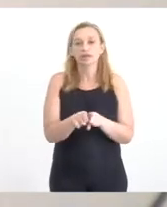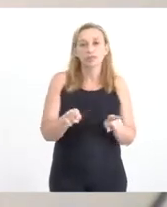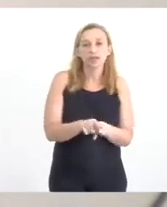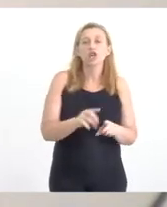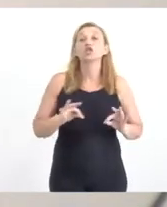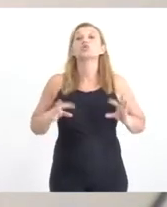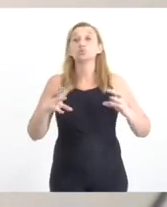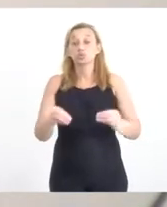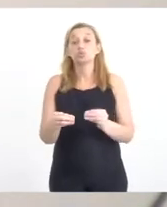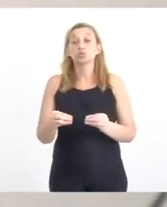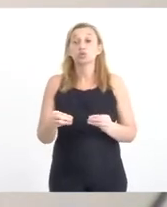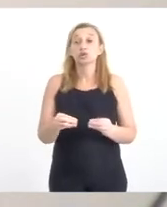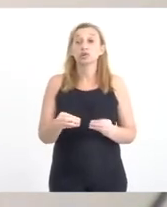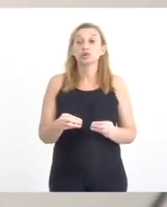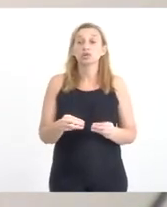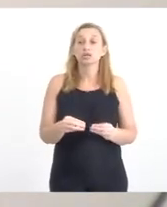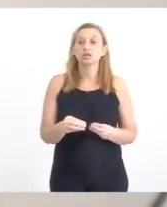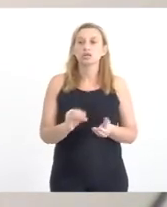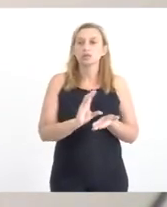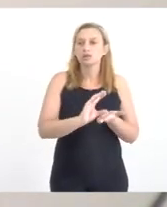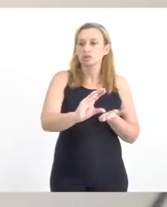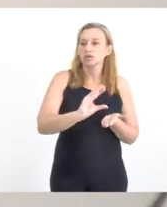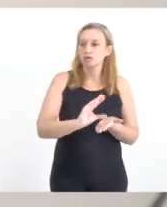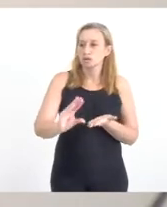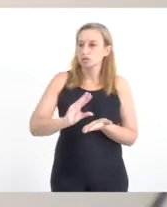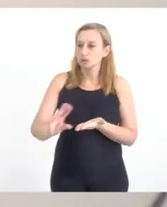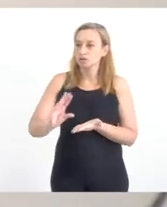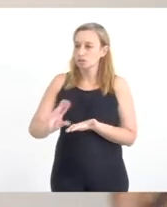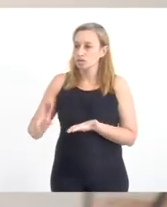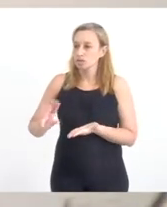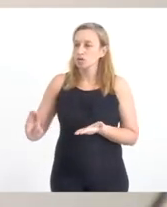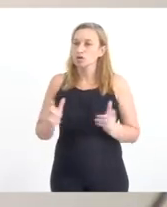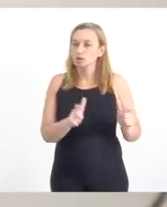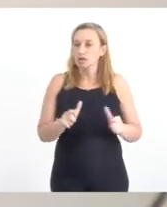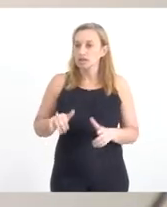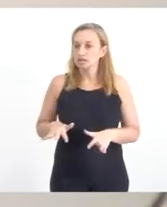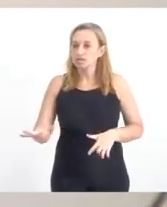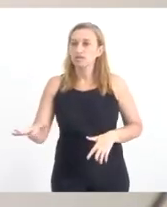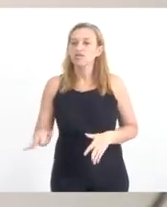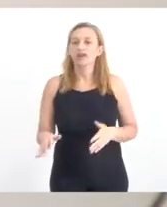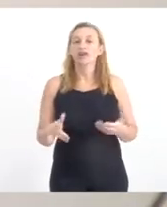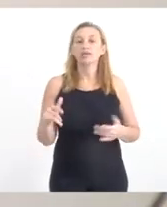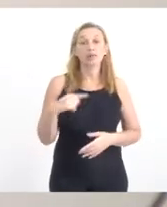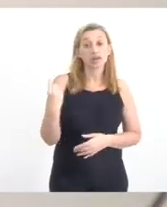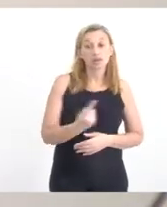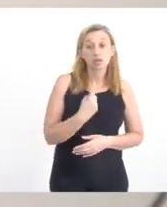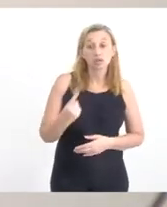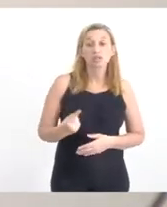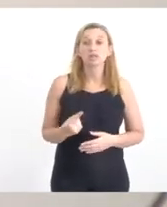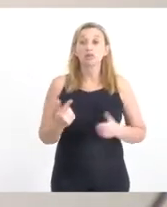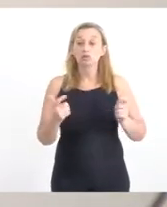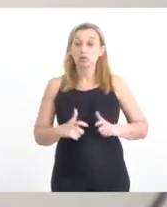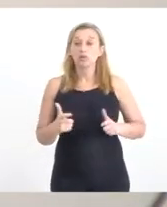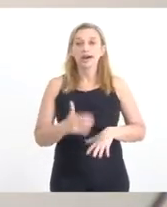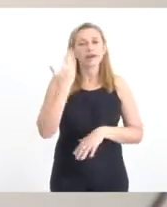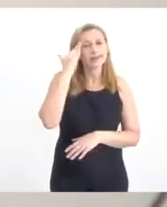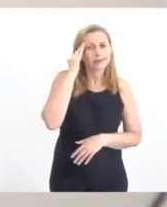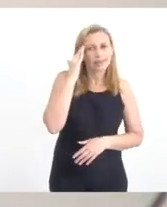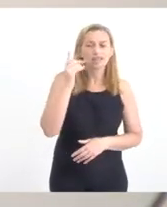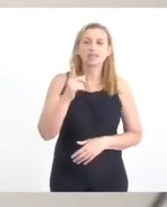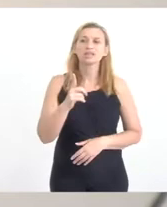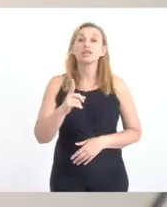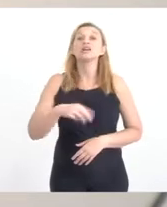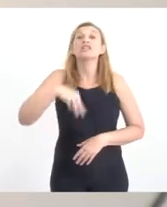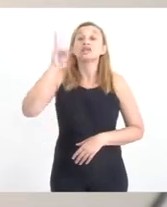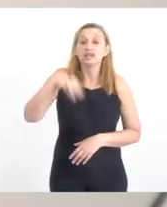tudo isso destinado para essas entidades de ponta de território que para nós são as entidades que entendem